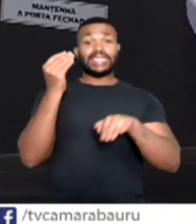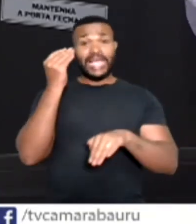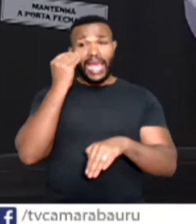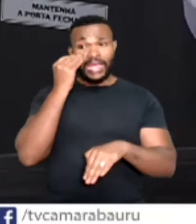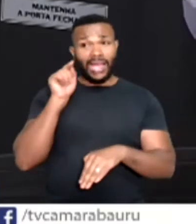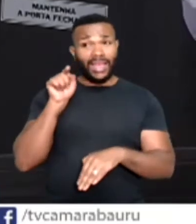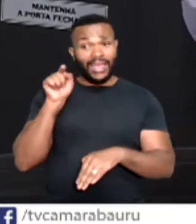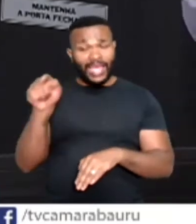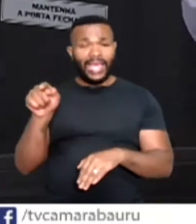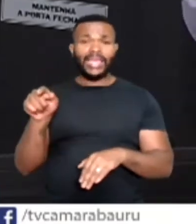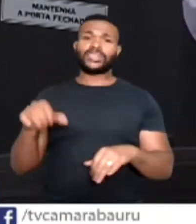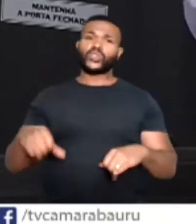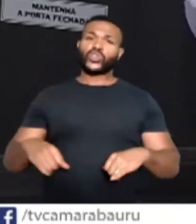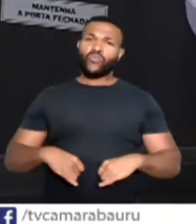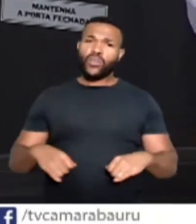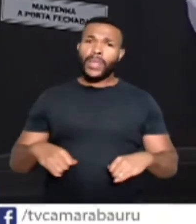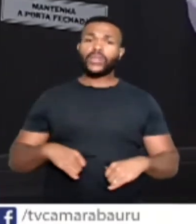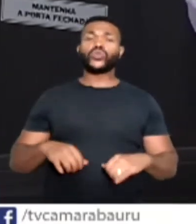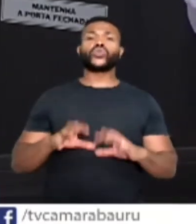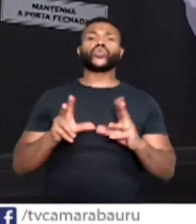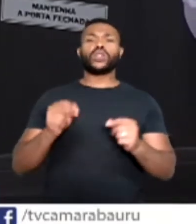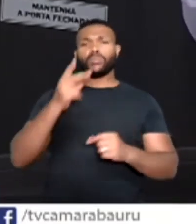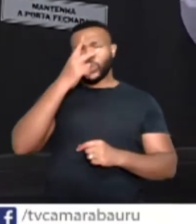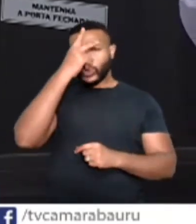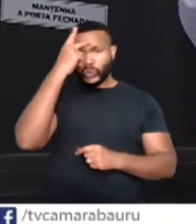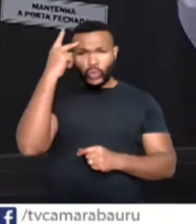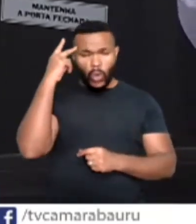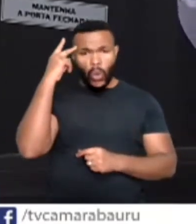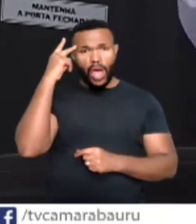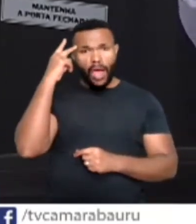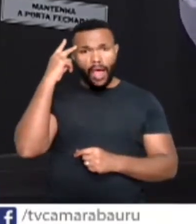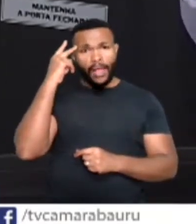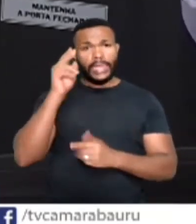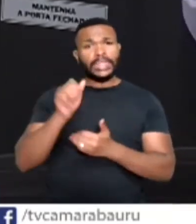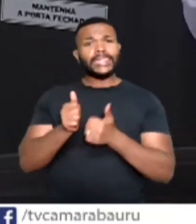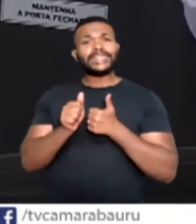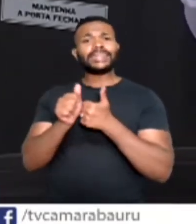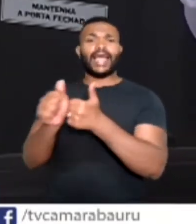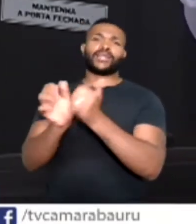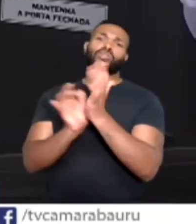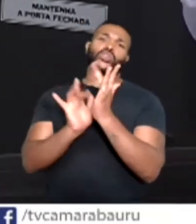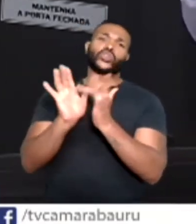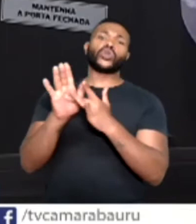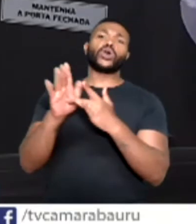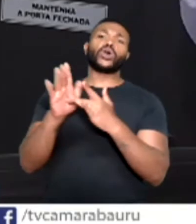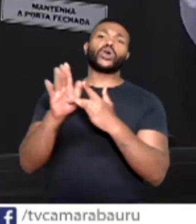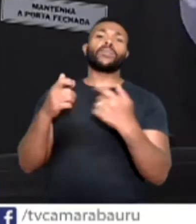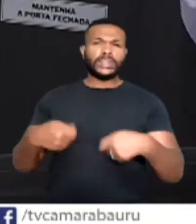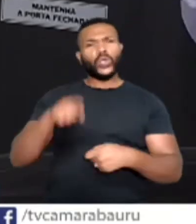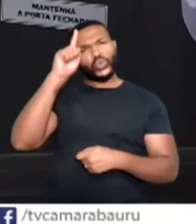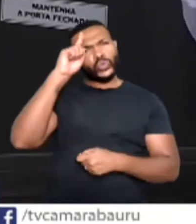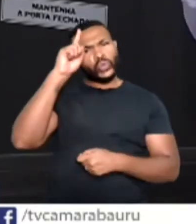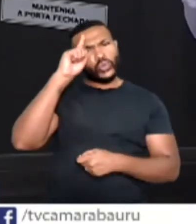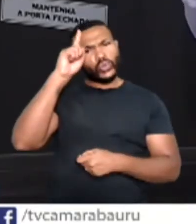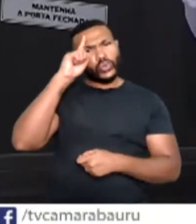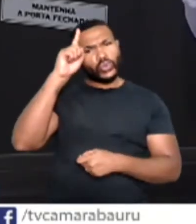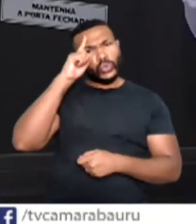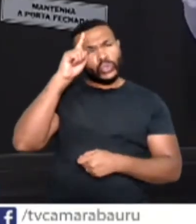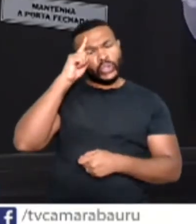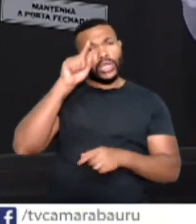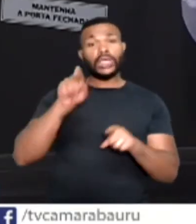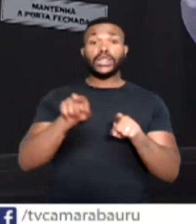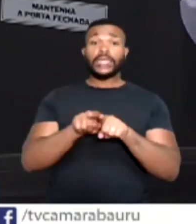deve combater diariamente. E combater a injustiça é promover a